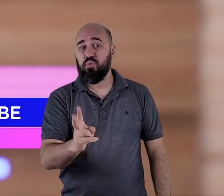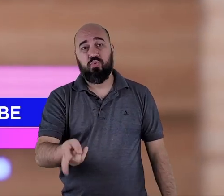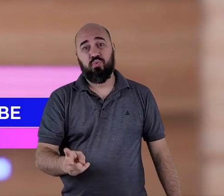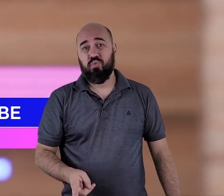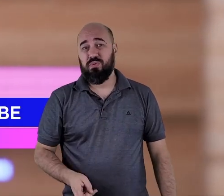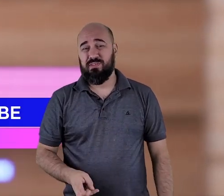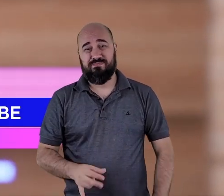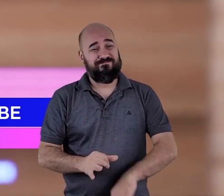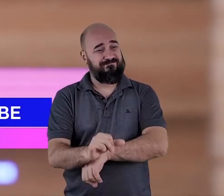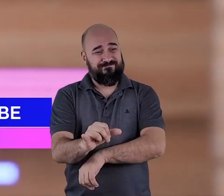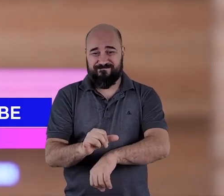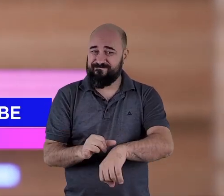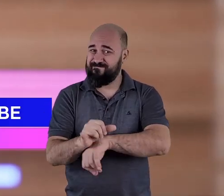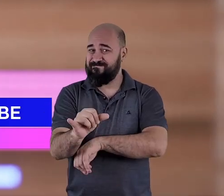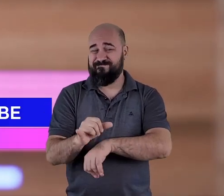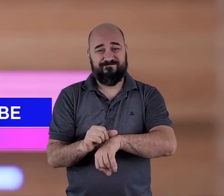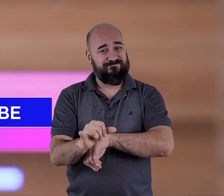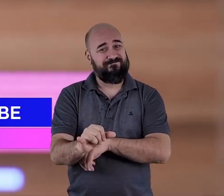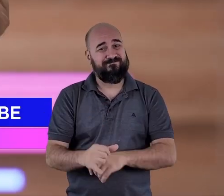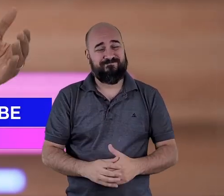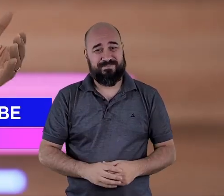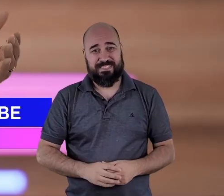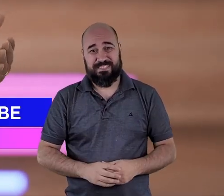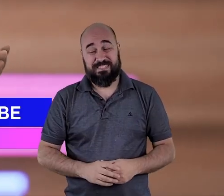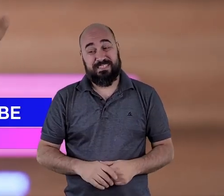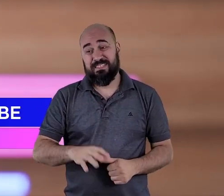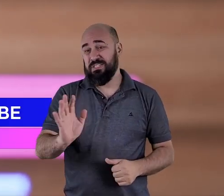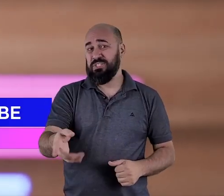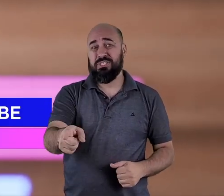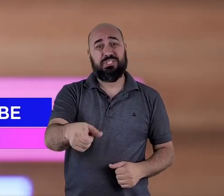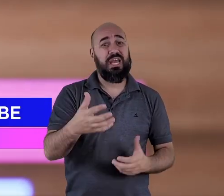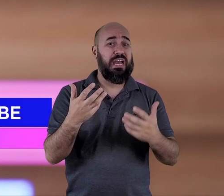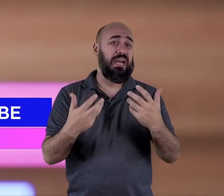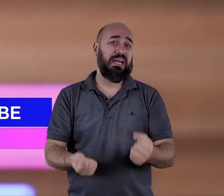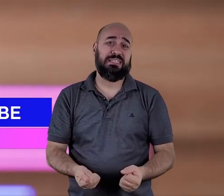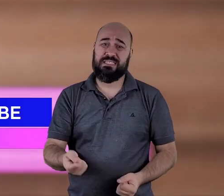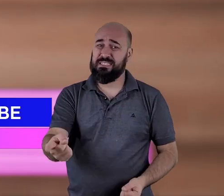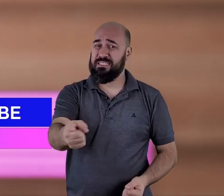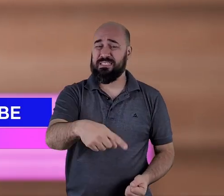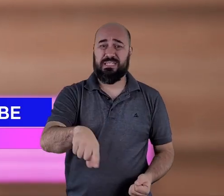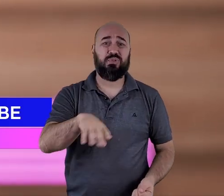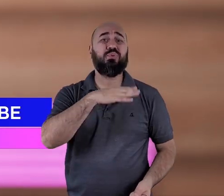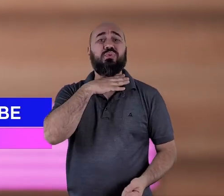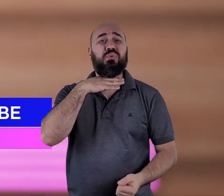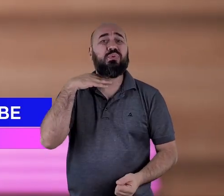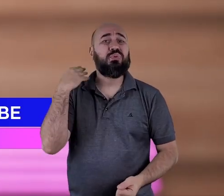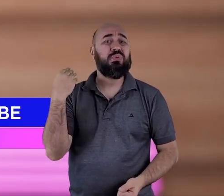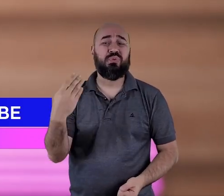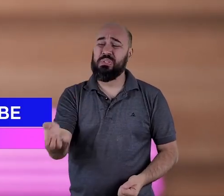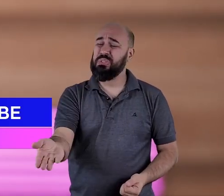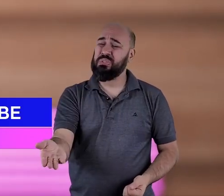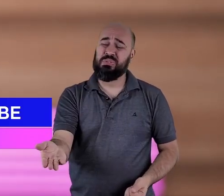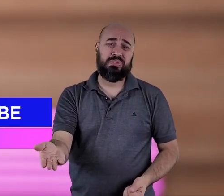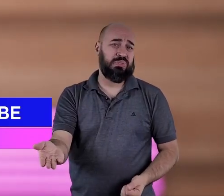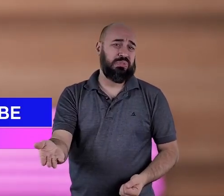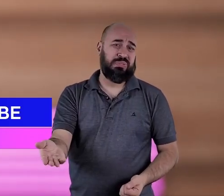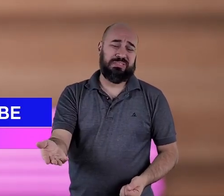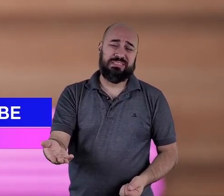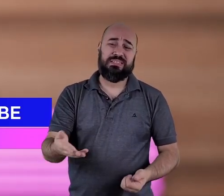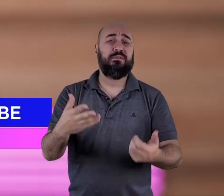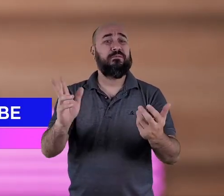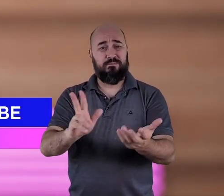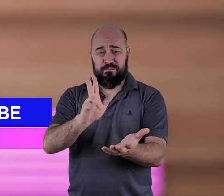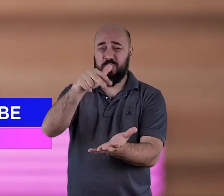igual. Assim como os ímpios desceram às sepulturas, sendo enganados porque não amaram a